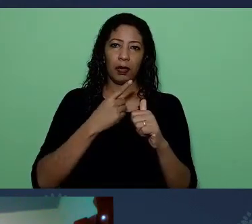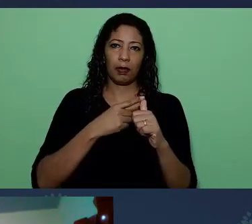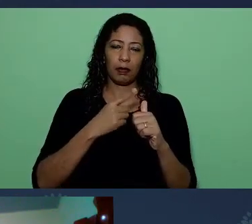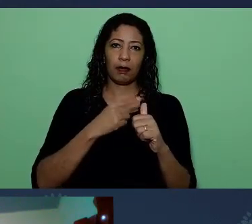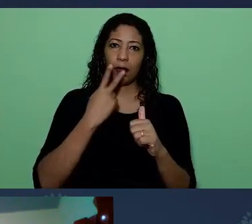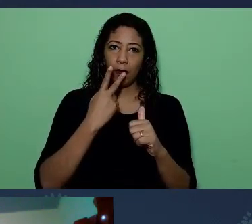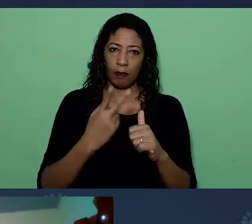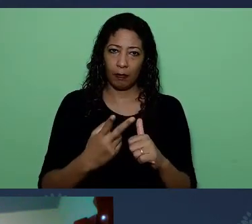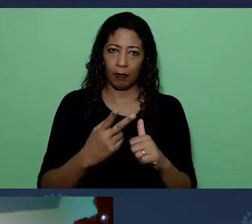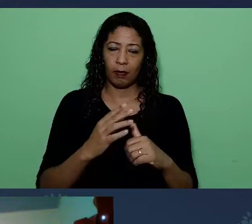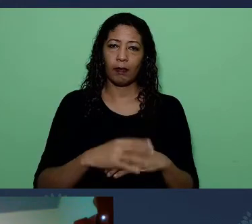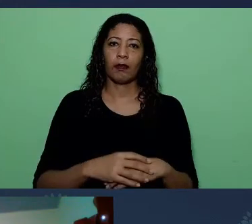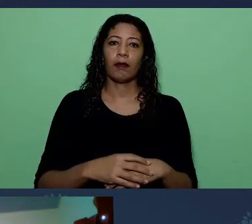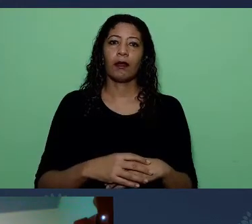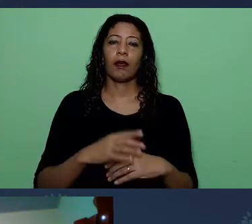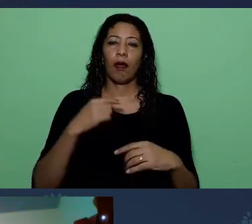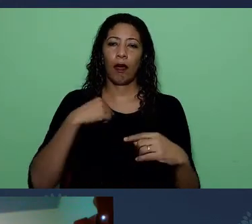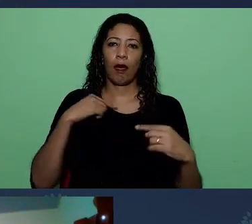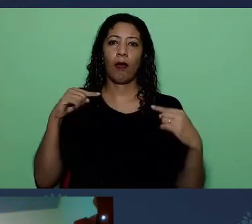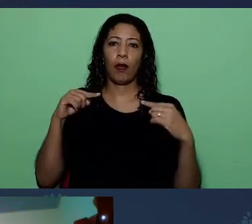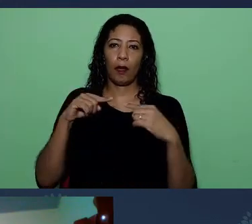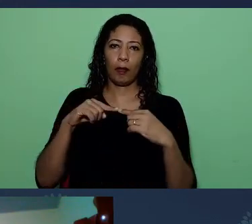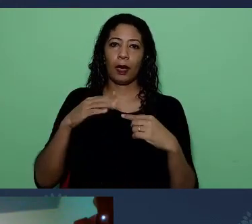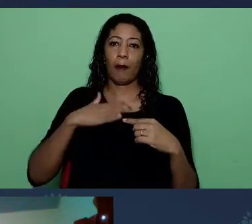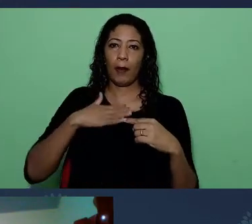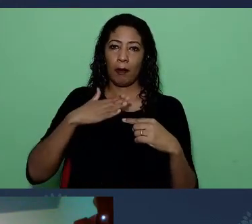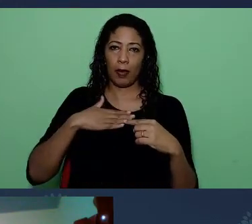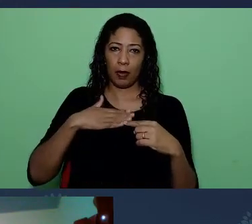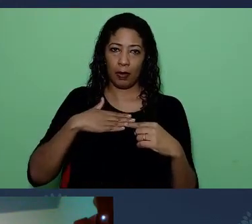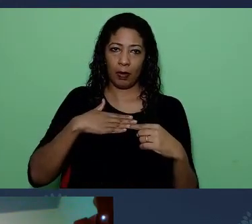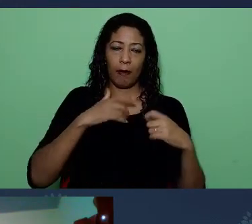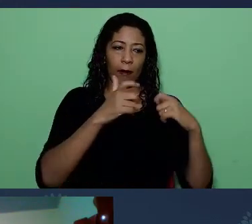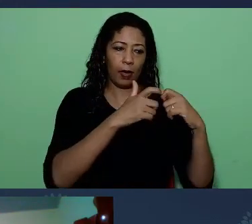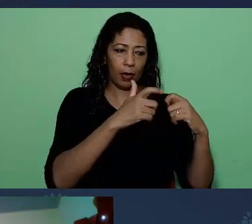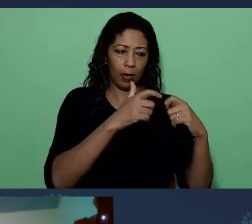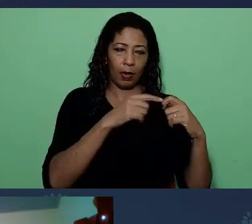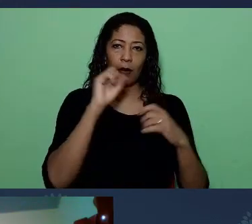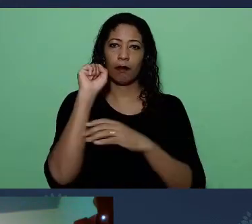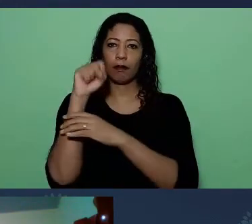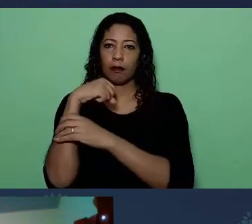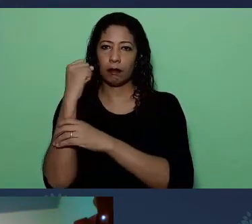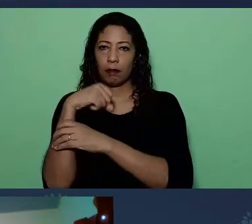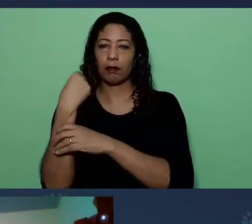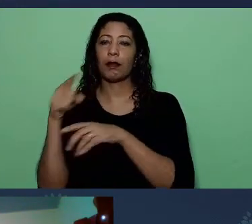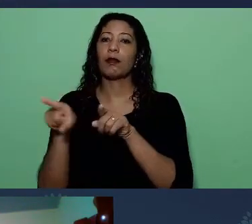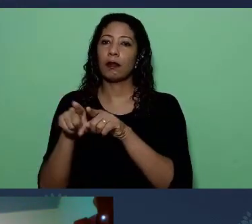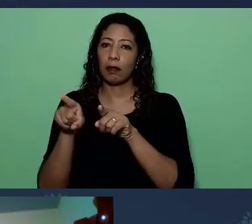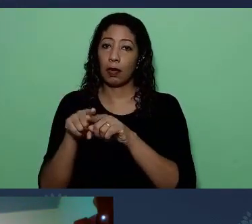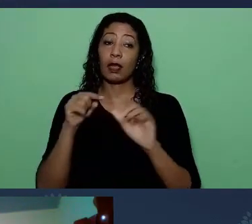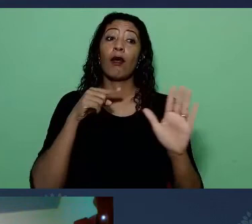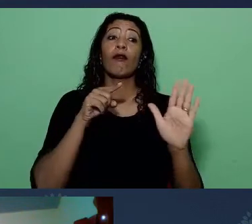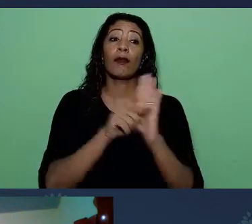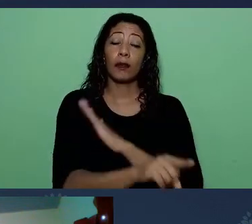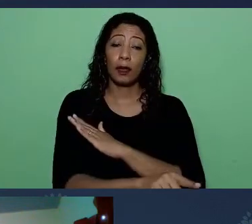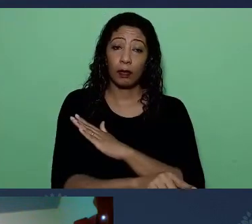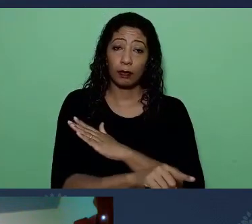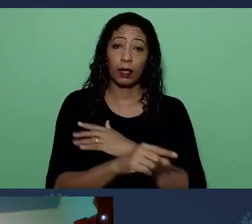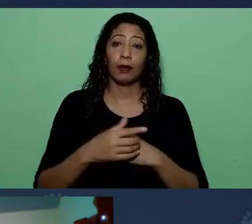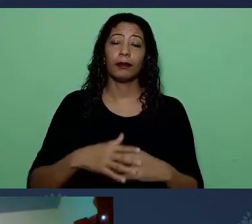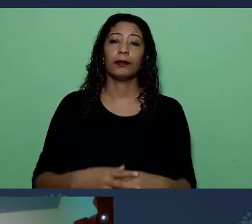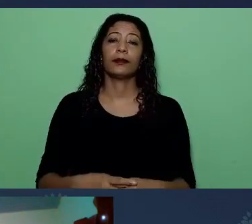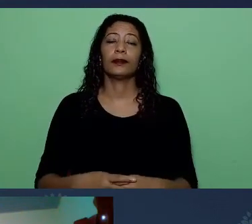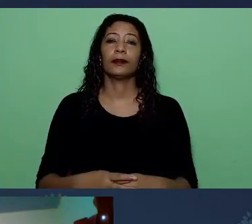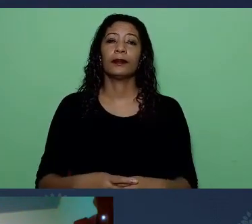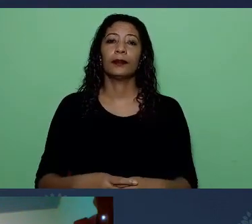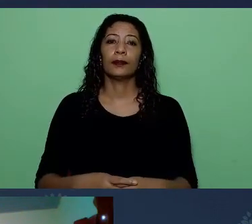que vale para mim, vale para vocês. Eu vou perguntar também se ela aderiu corretamente às medidas de fisioterapia. Primeira coisa,